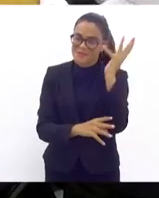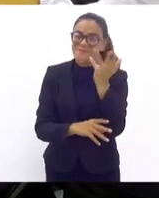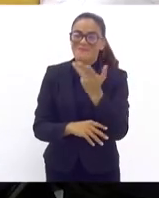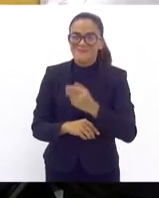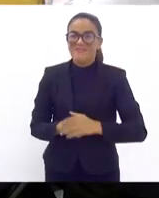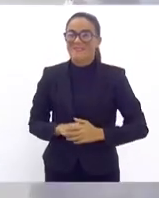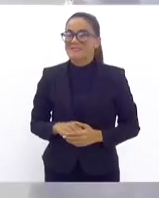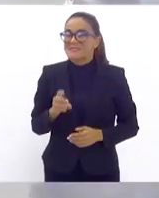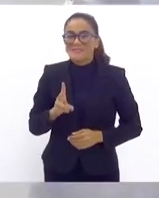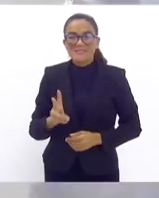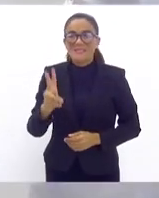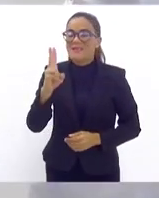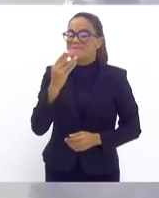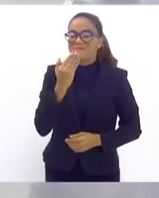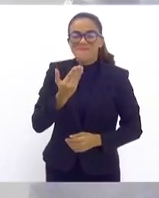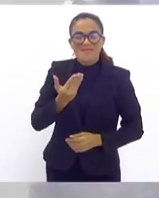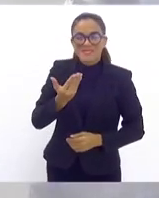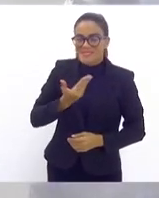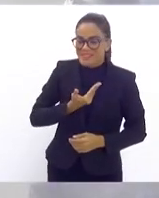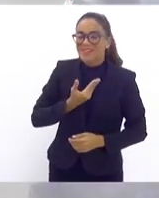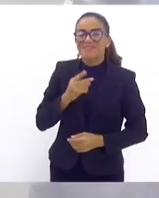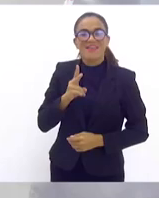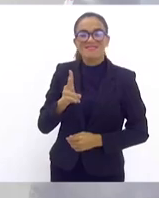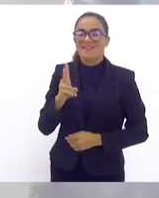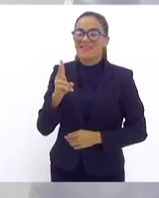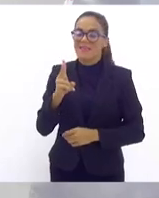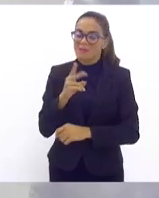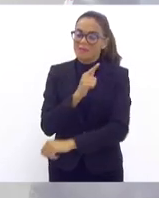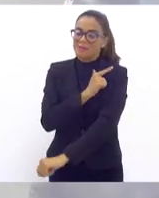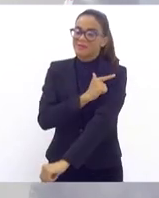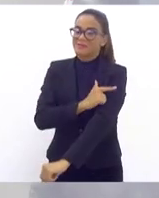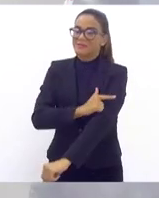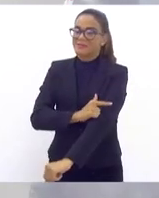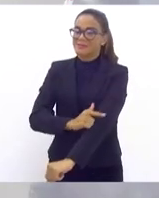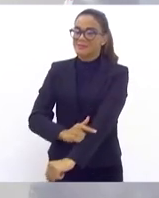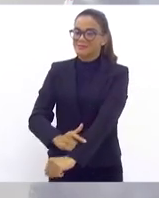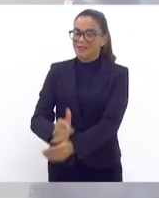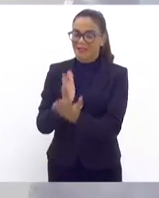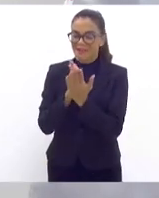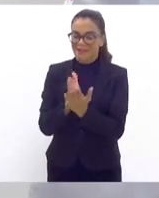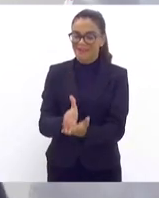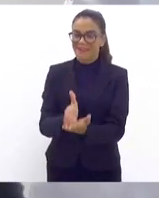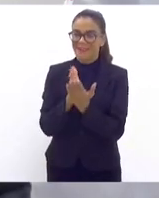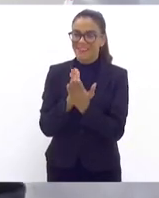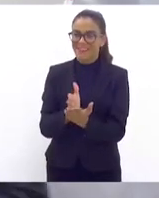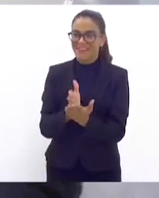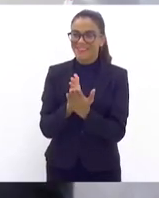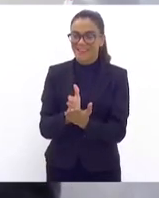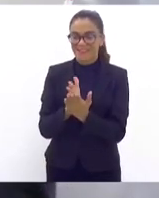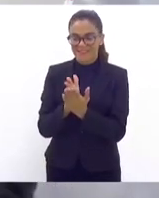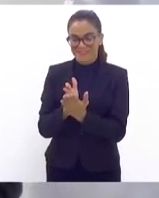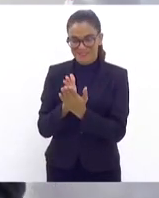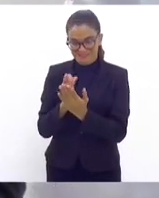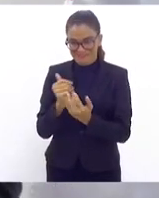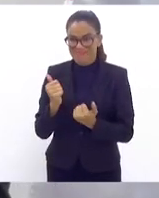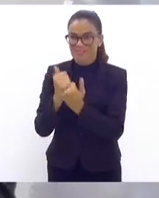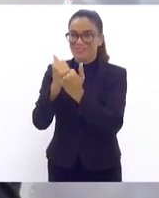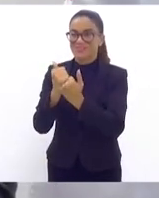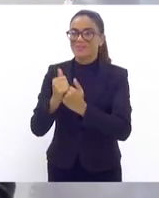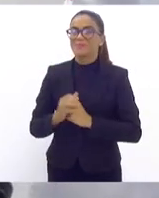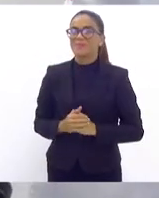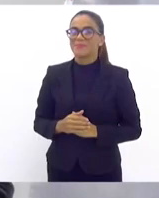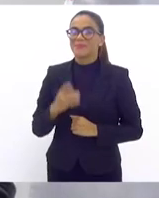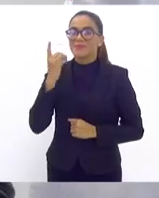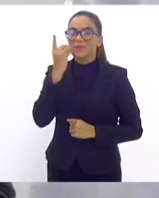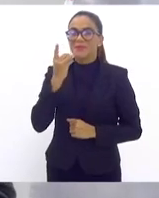Vossa Excelência será levado em consideração por disciplina e cautela sempre. Conte comigo. Deputada